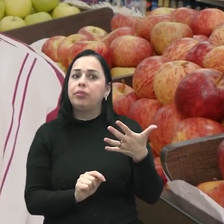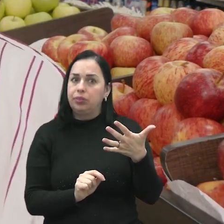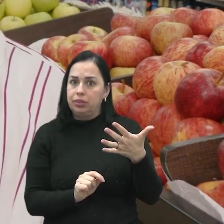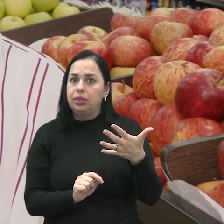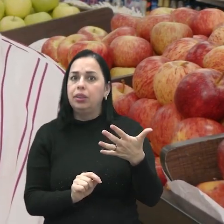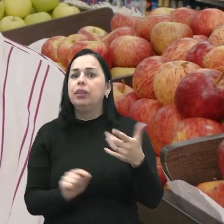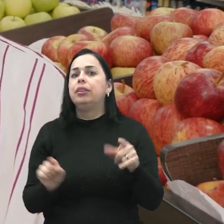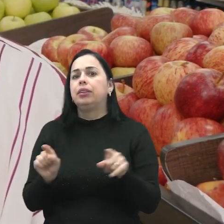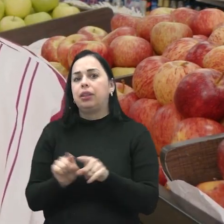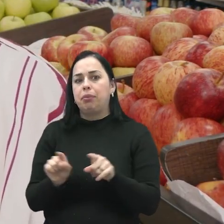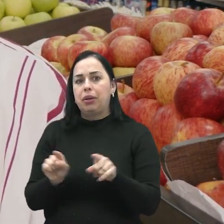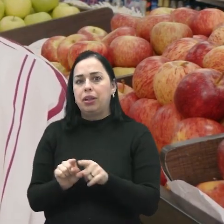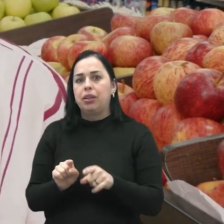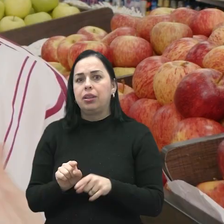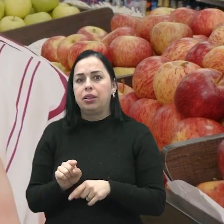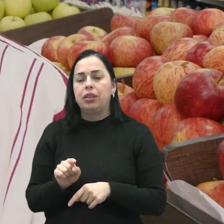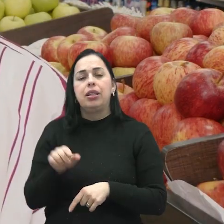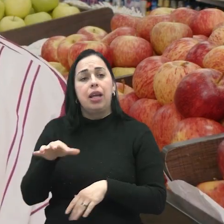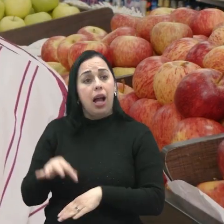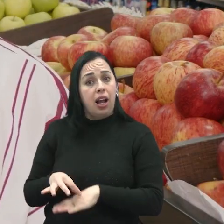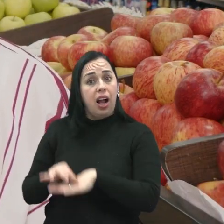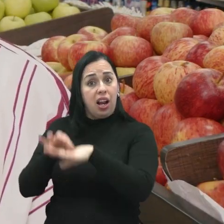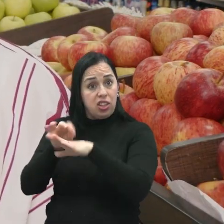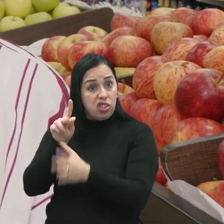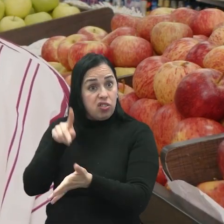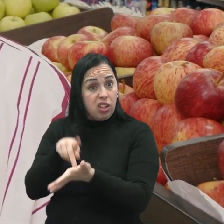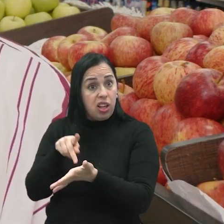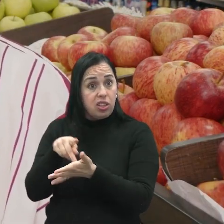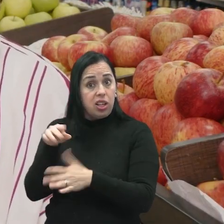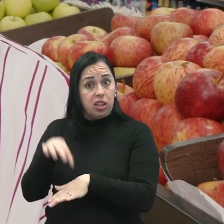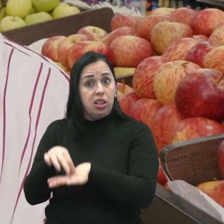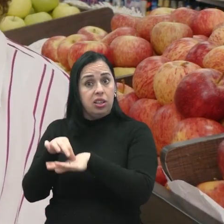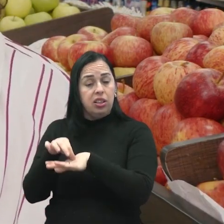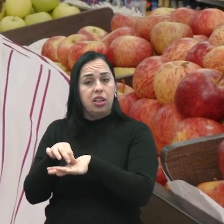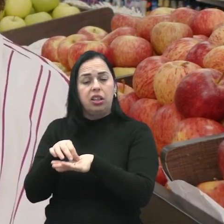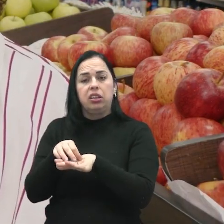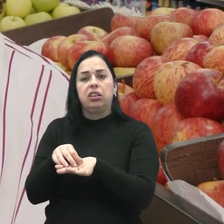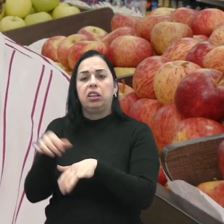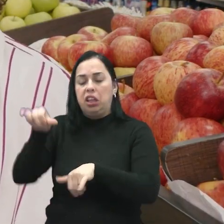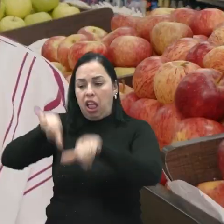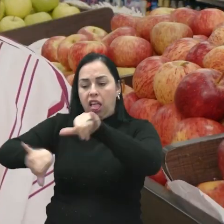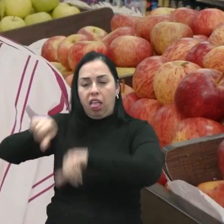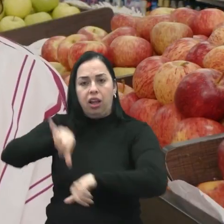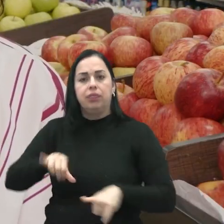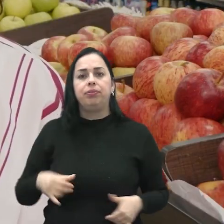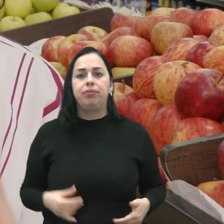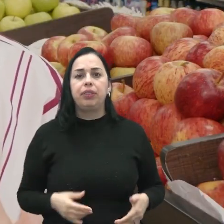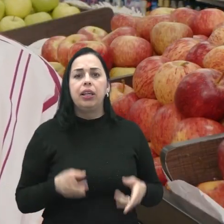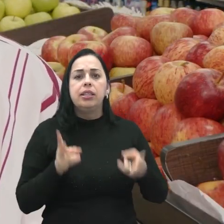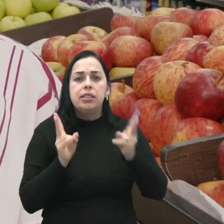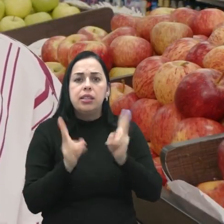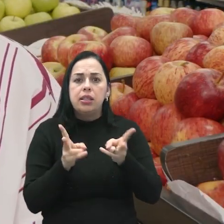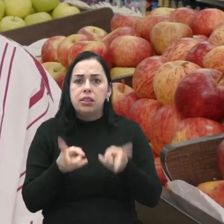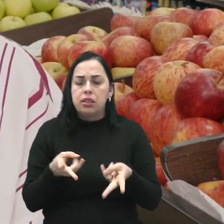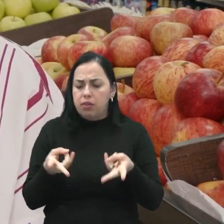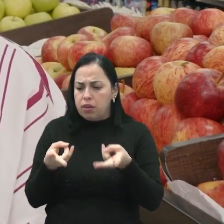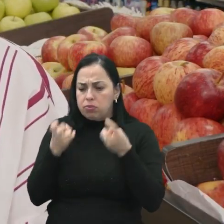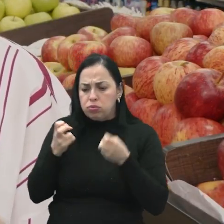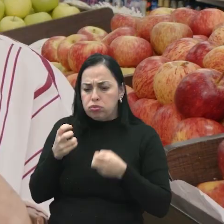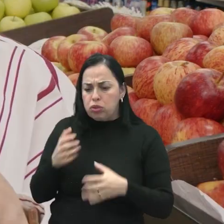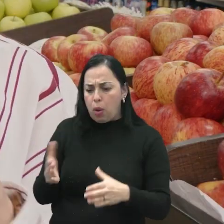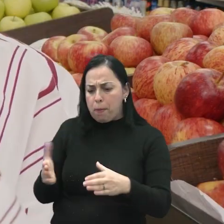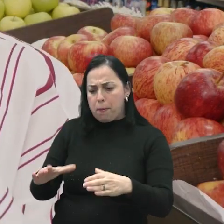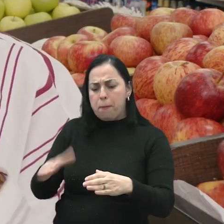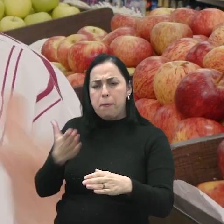embutidos. E também até as carnes, de fato, ultraprocessadas. Toda vez que você ver um alimento